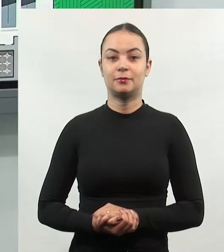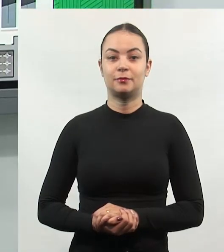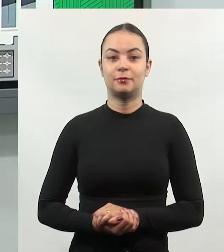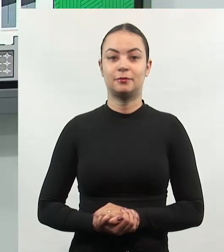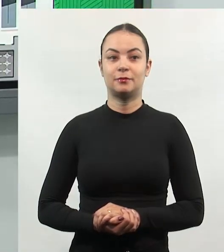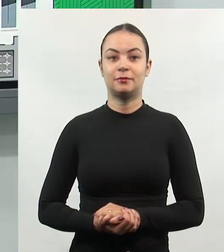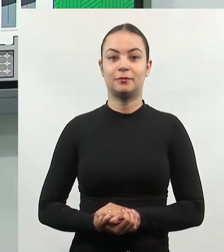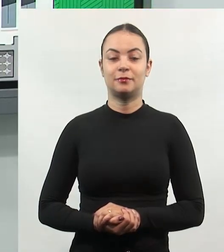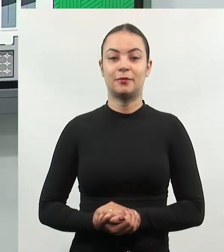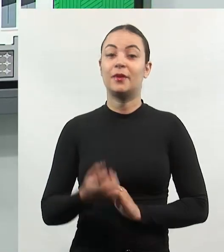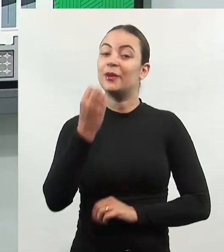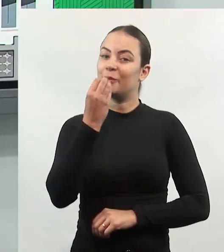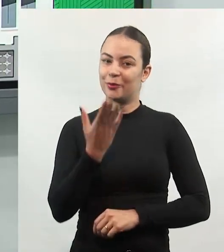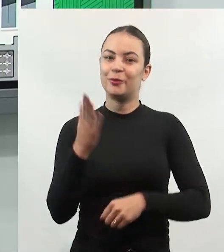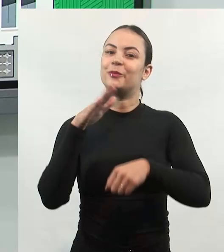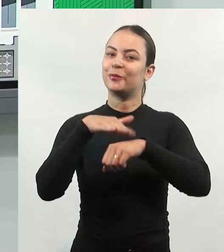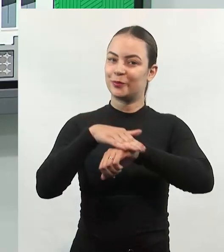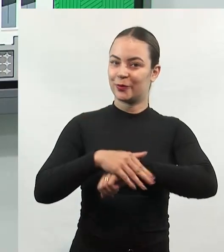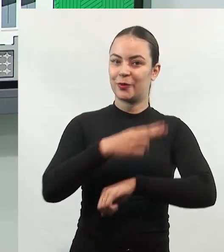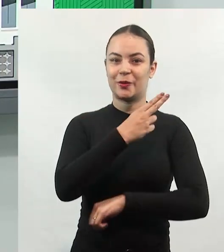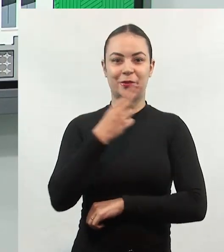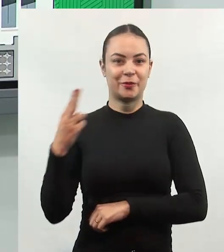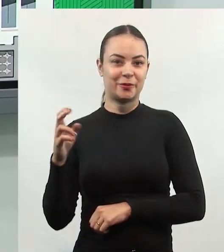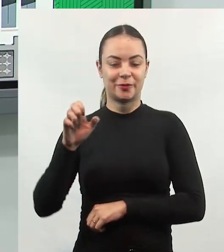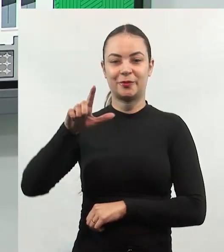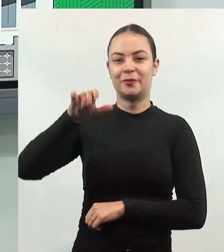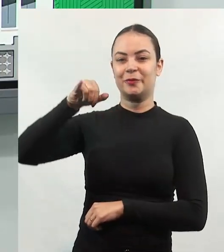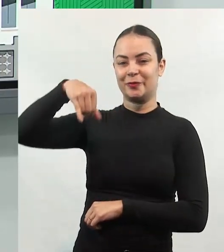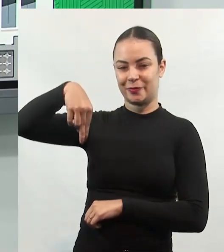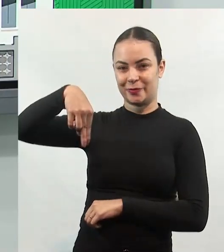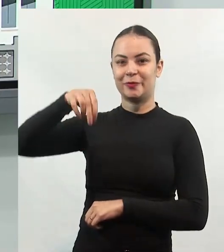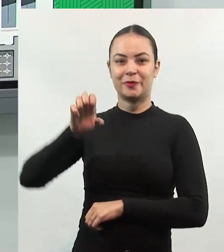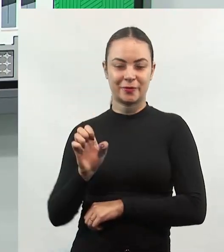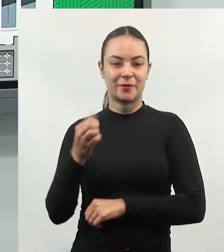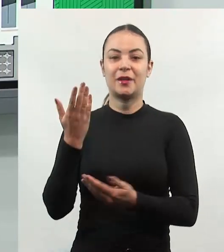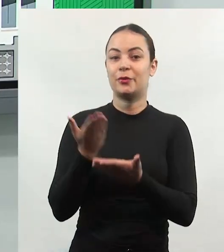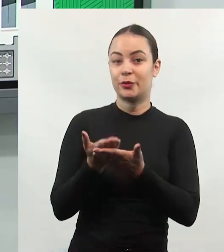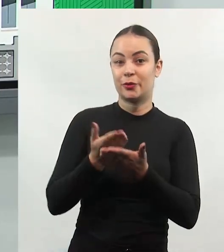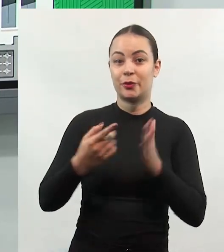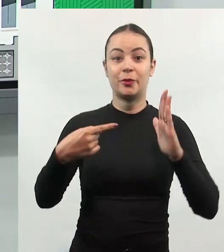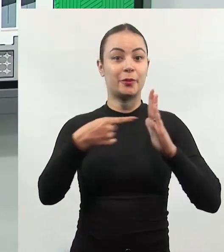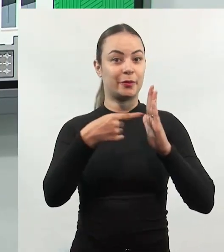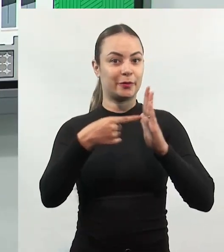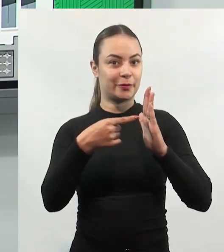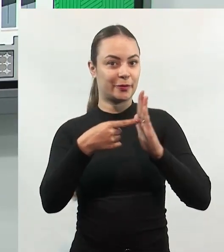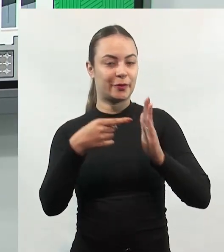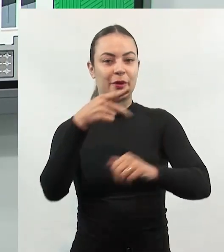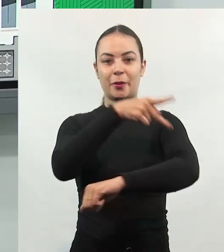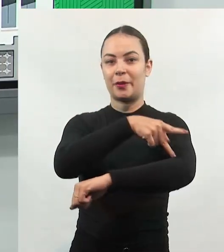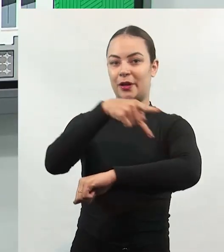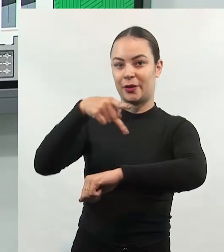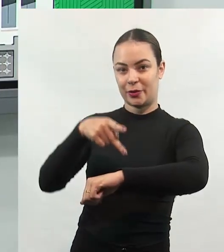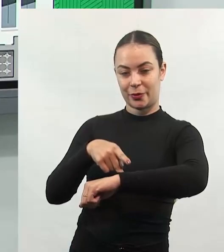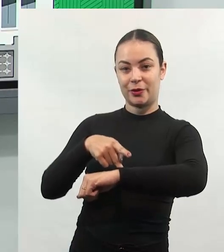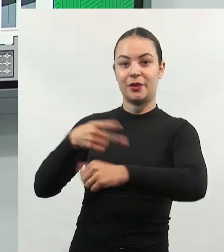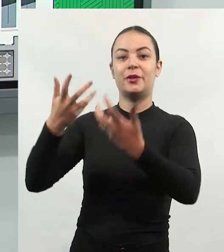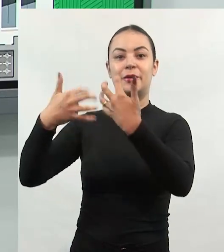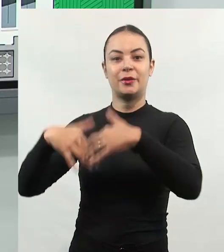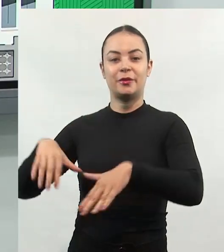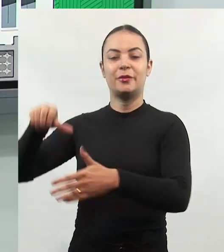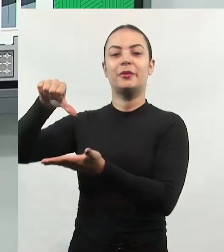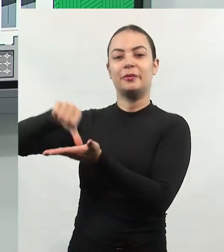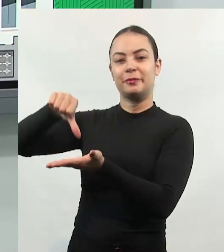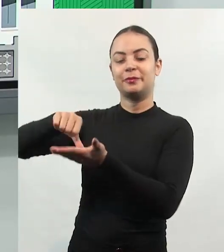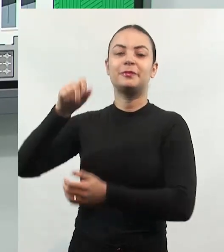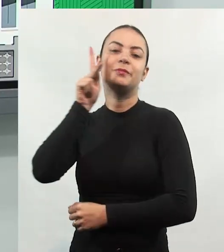Boa noite, eu sou Eline Braga, aluna do primeiro período do curso de Pedagogia do IFRO, campus Zona Norte,